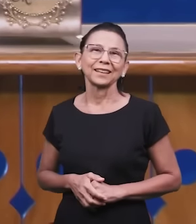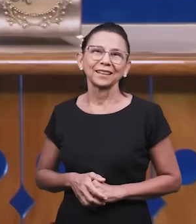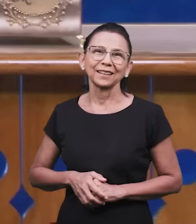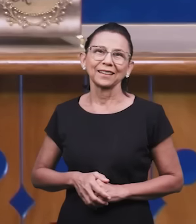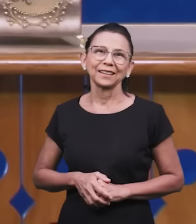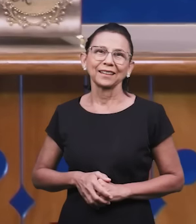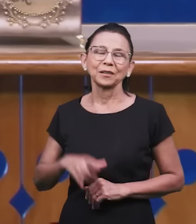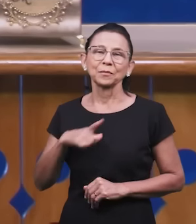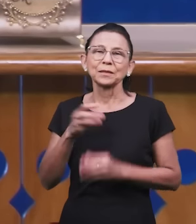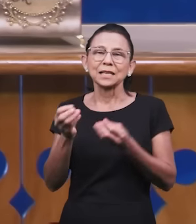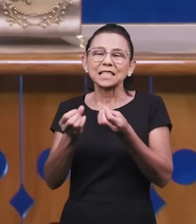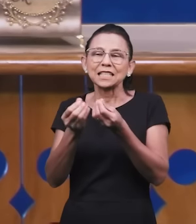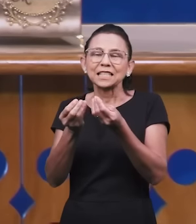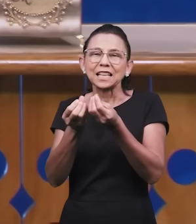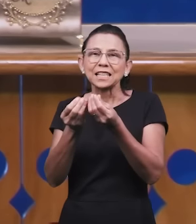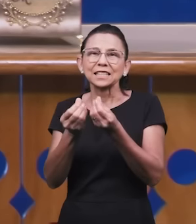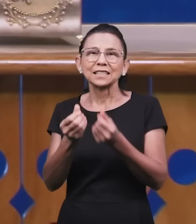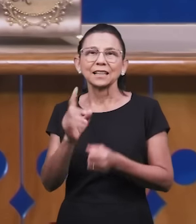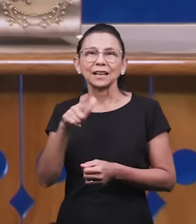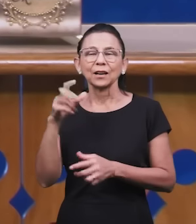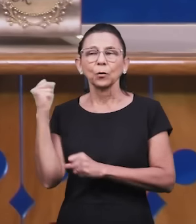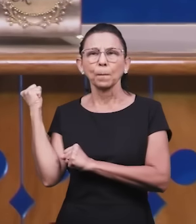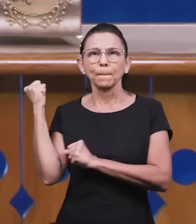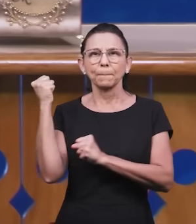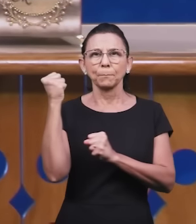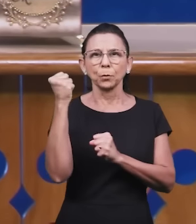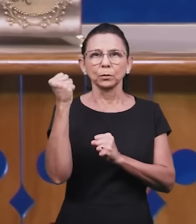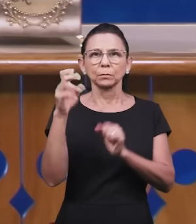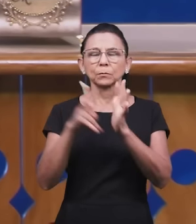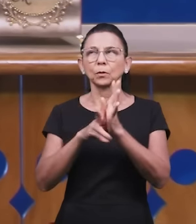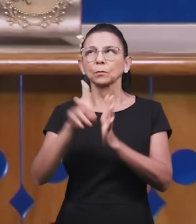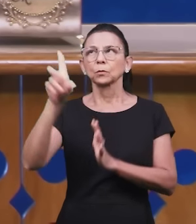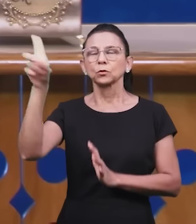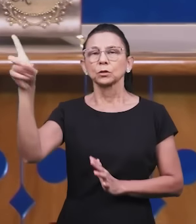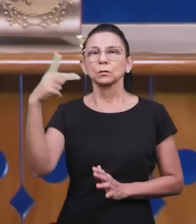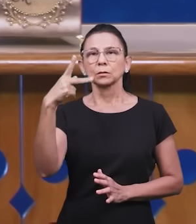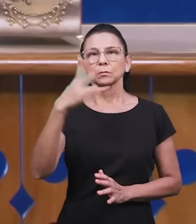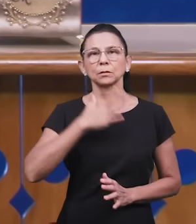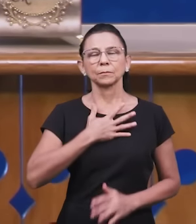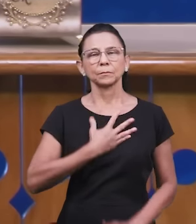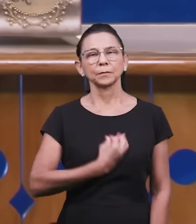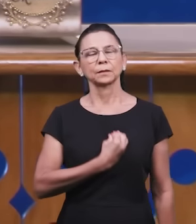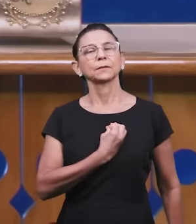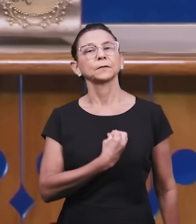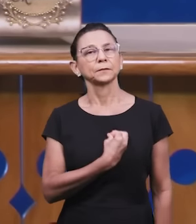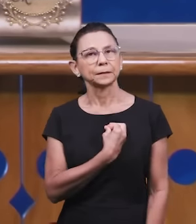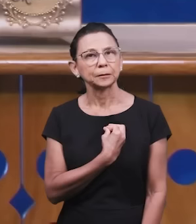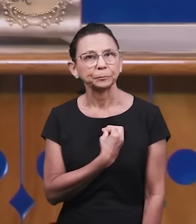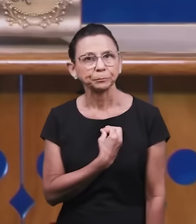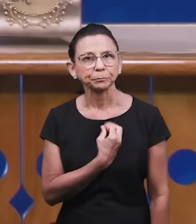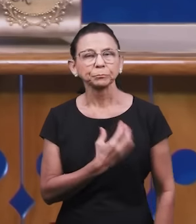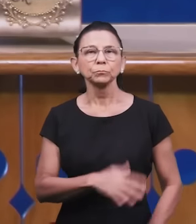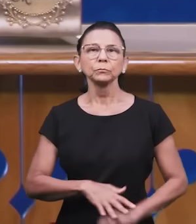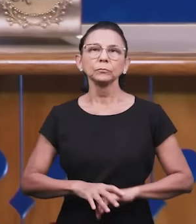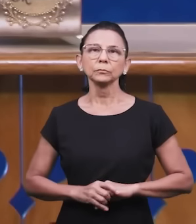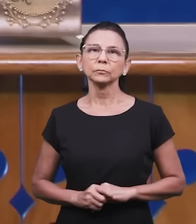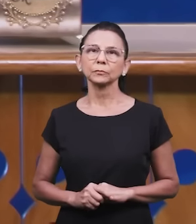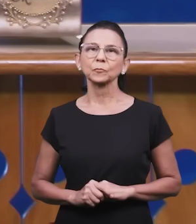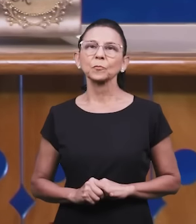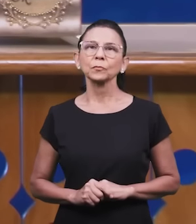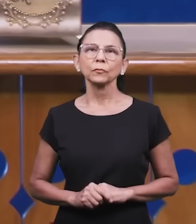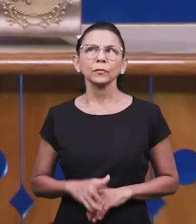a essência. Que essência é essa? É a essência do poder de Deus na vida do homem. E essa obra,